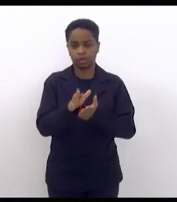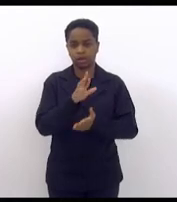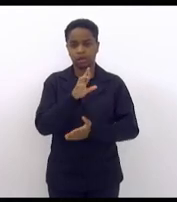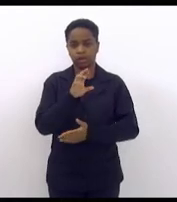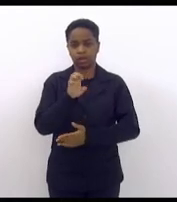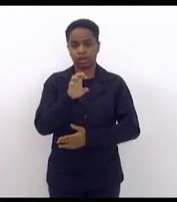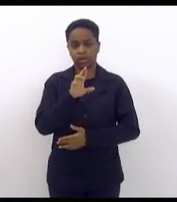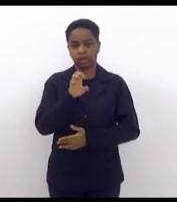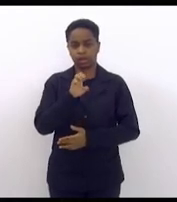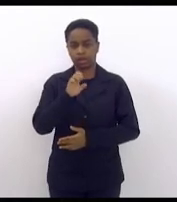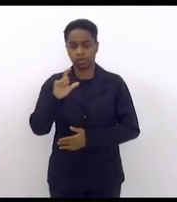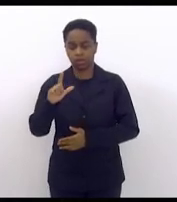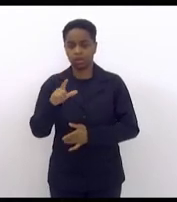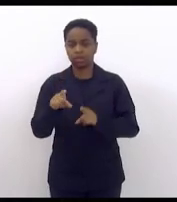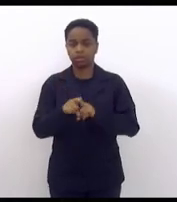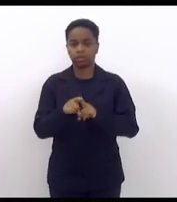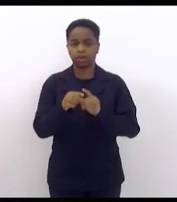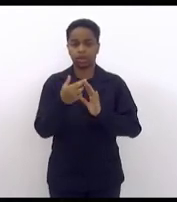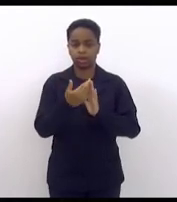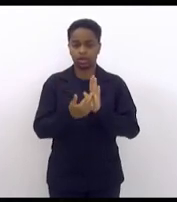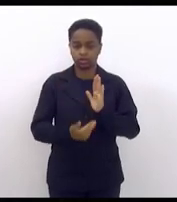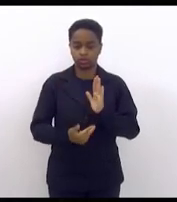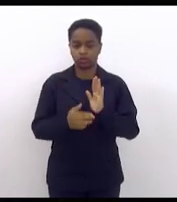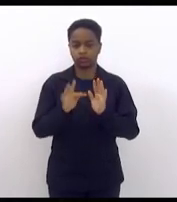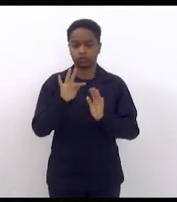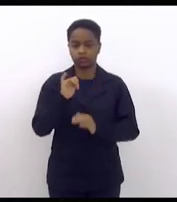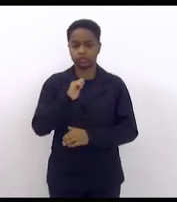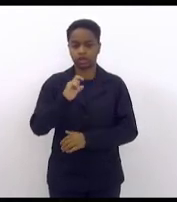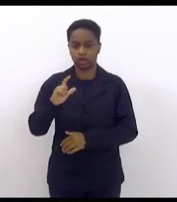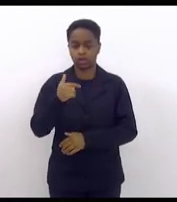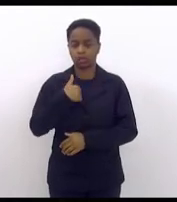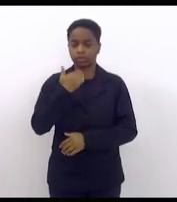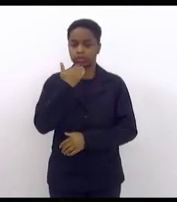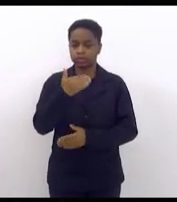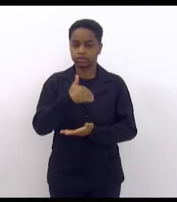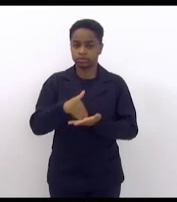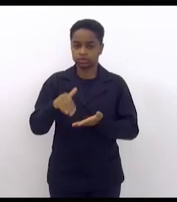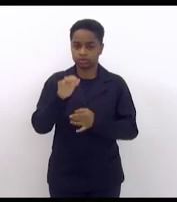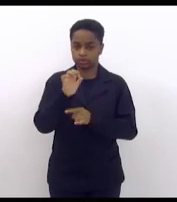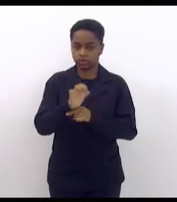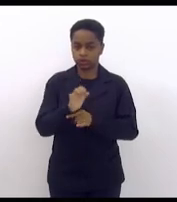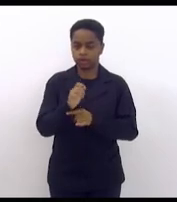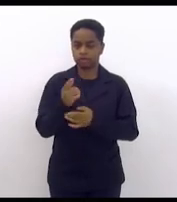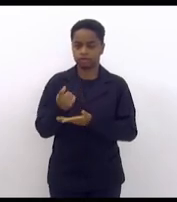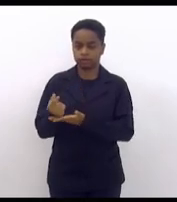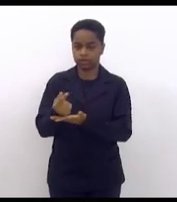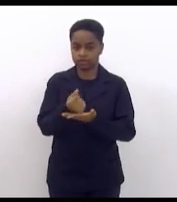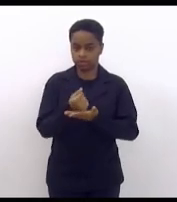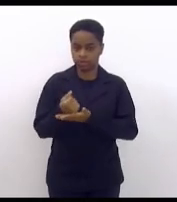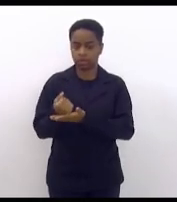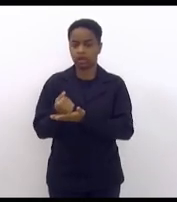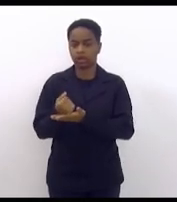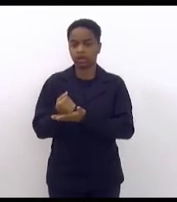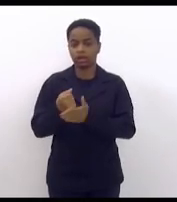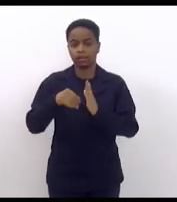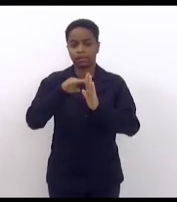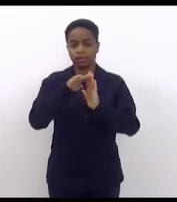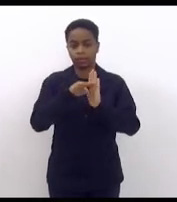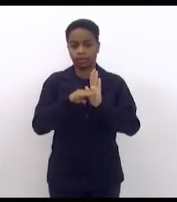do relatório de gestão fiscal, de solicitar à Secretaria de Estado de Fazenda a listagem, a